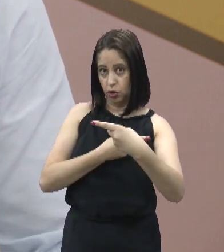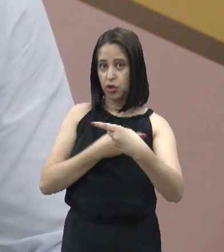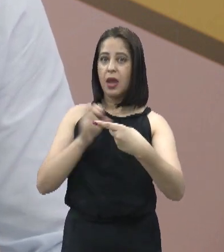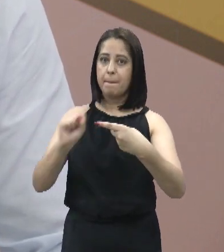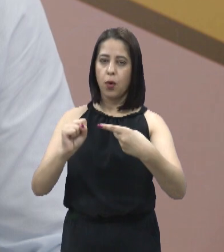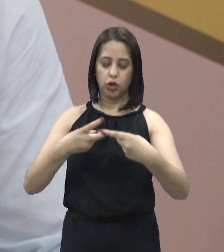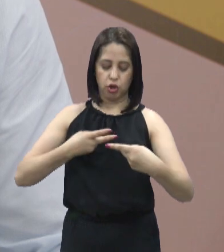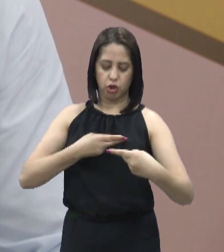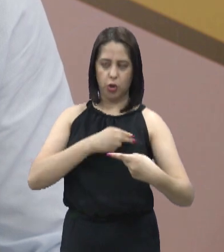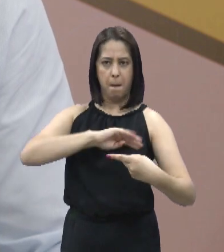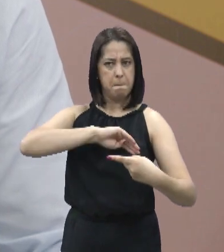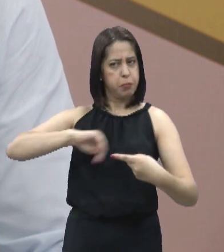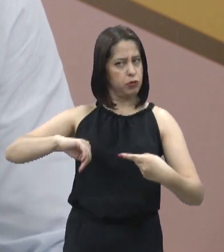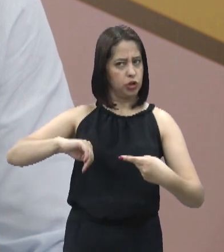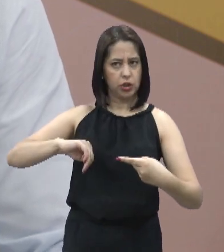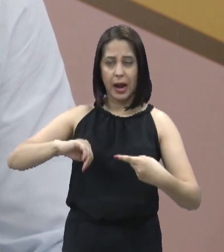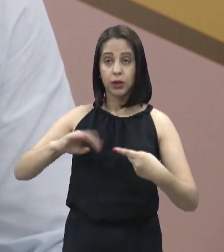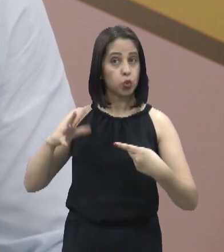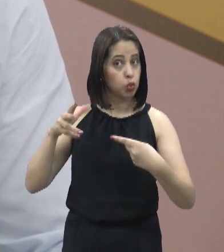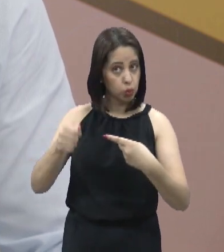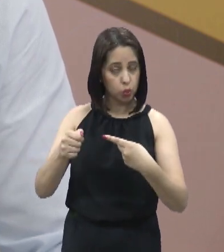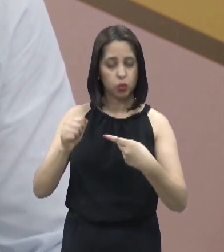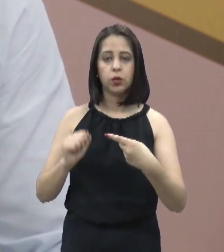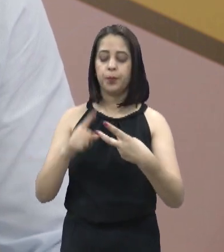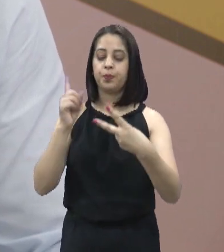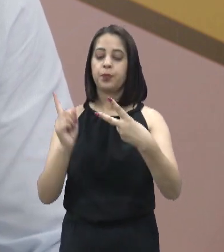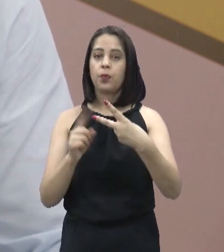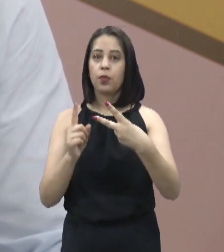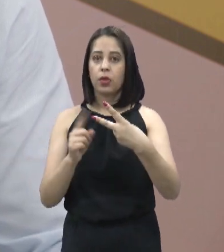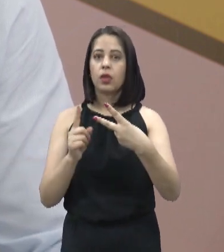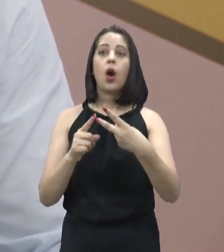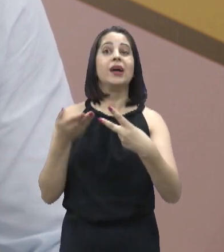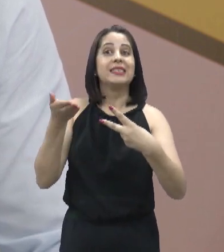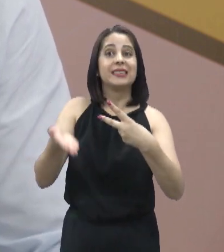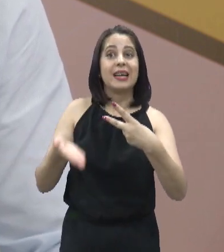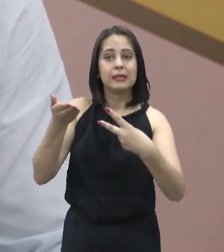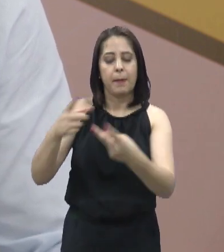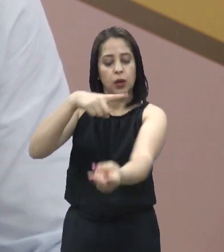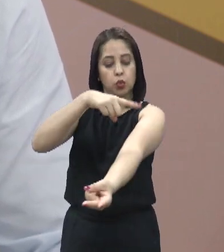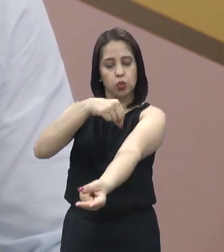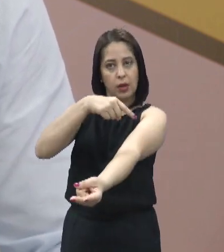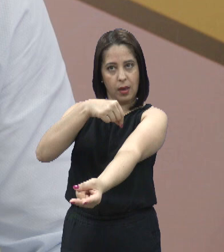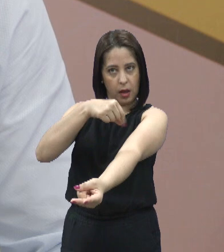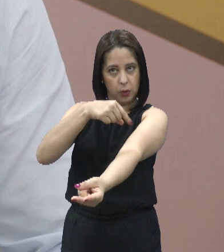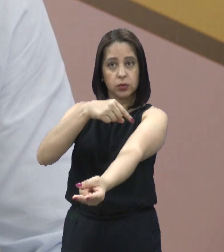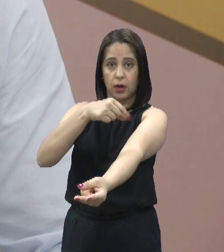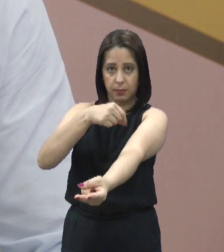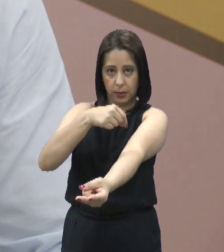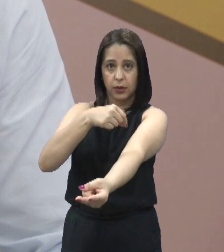retirada total ou parcial das mamas. O tratamento bastante utilizado é a quimioterapia, que